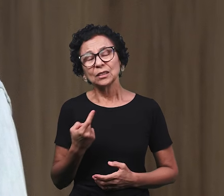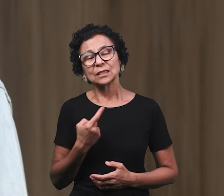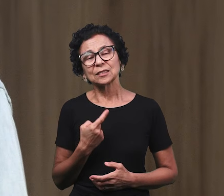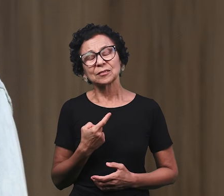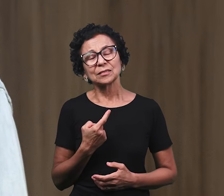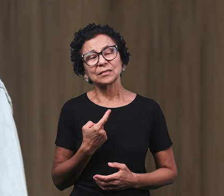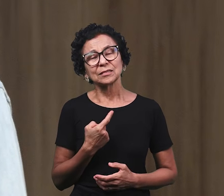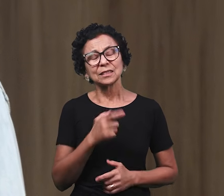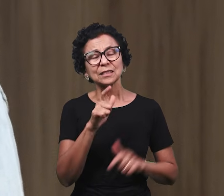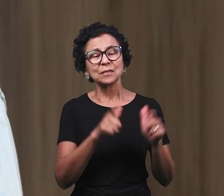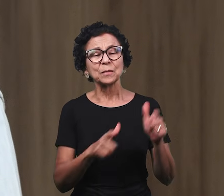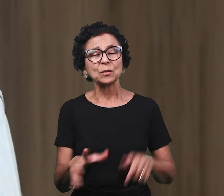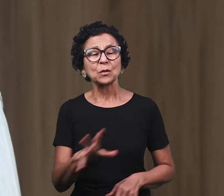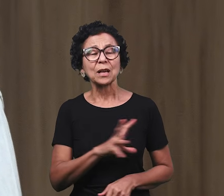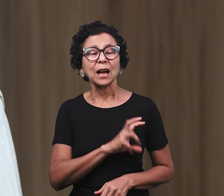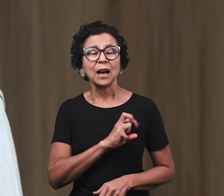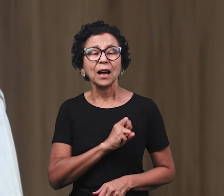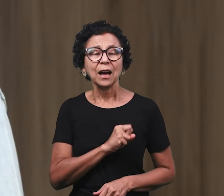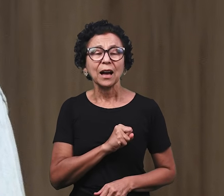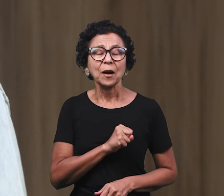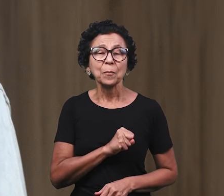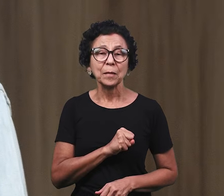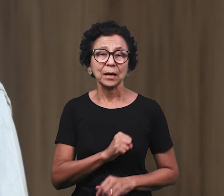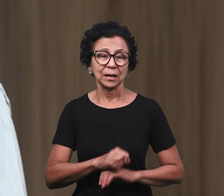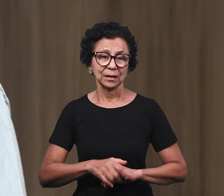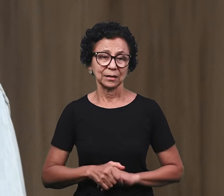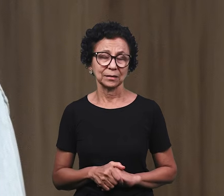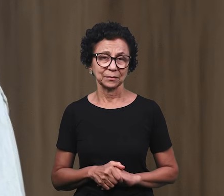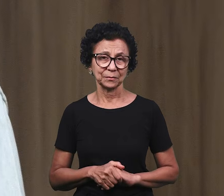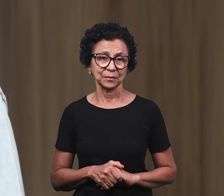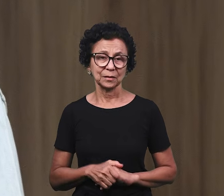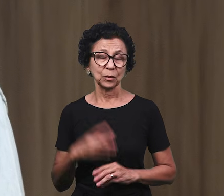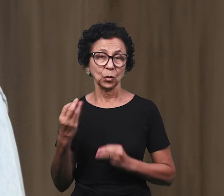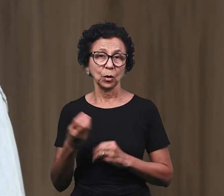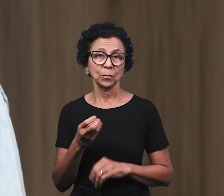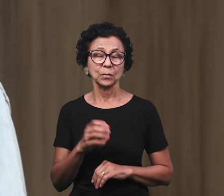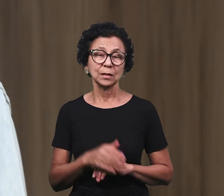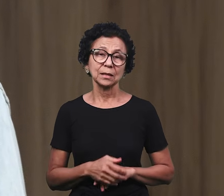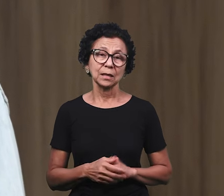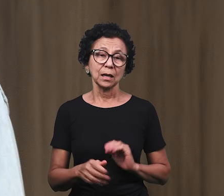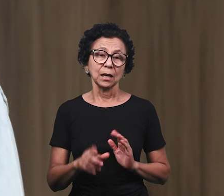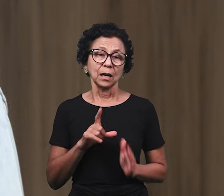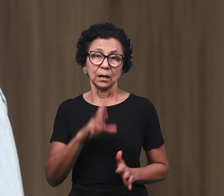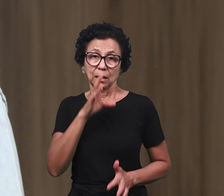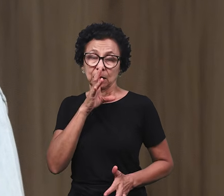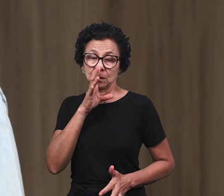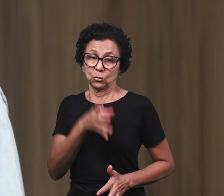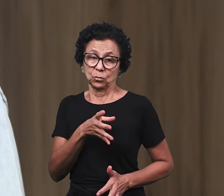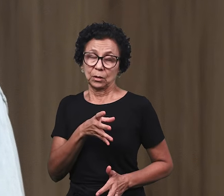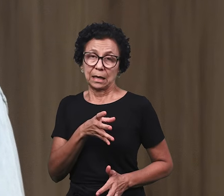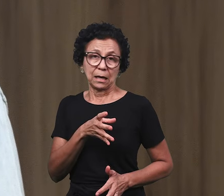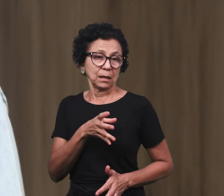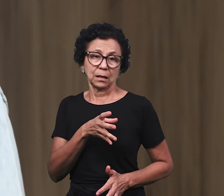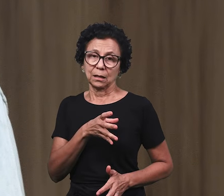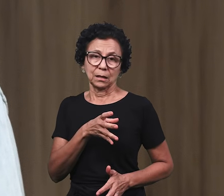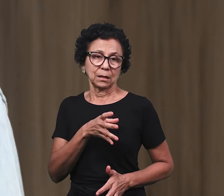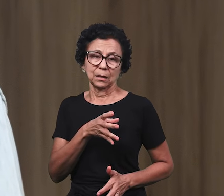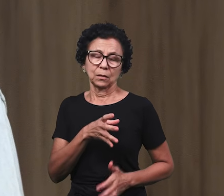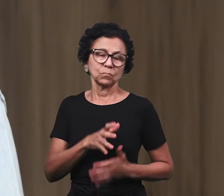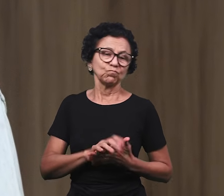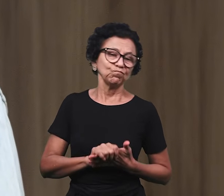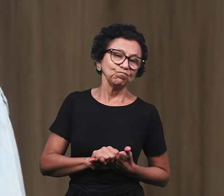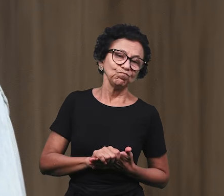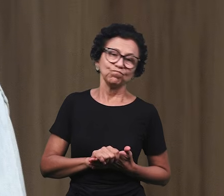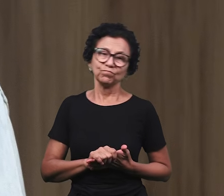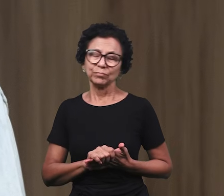sem fazer pré-julgamentos delas, sem nos afastar, mas também sem que deixar que os